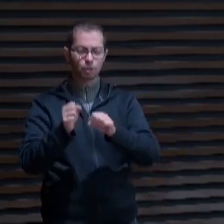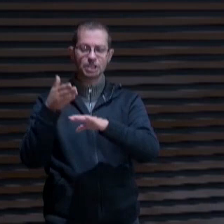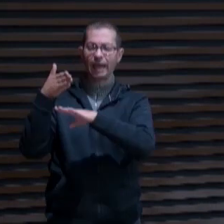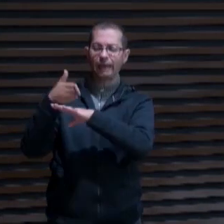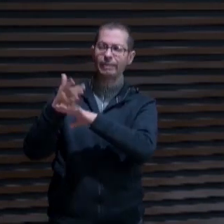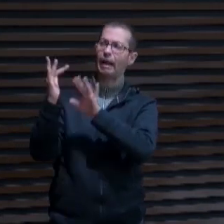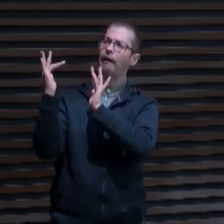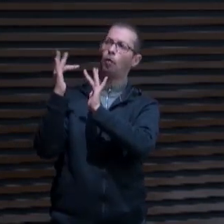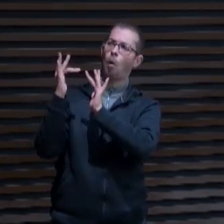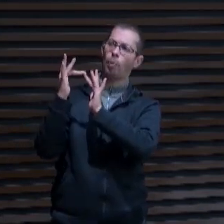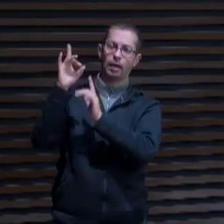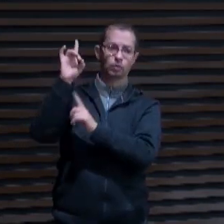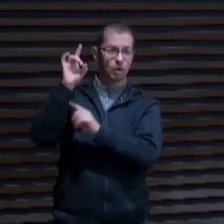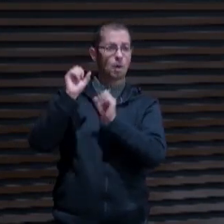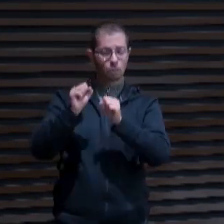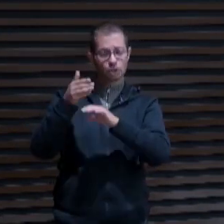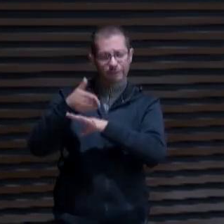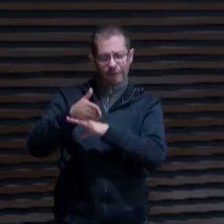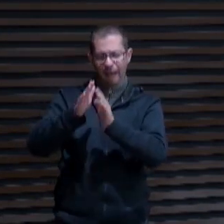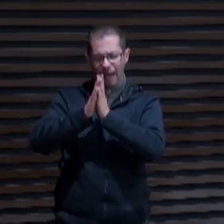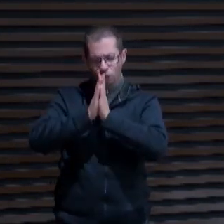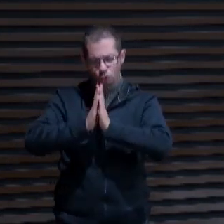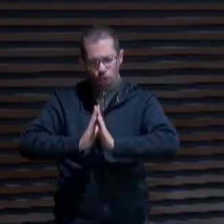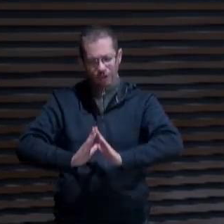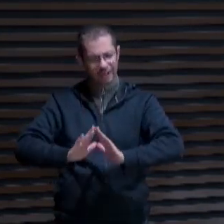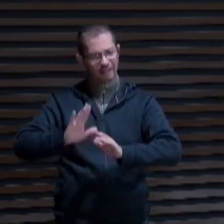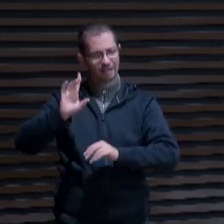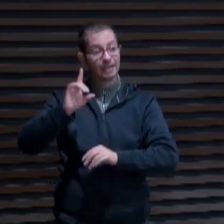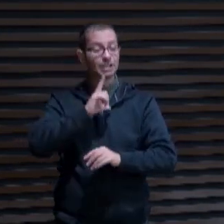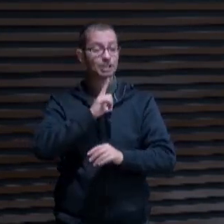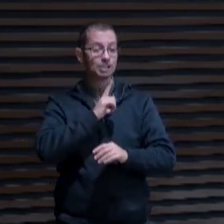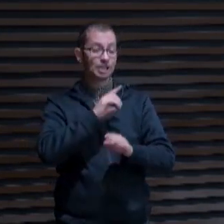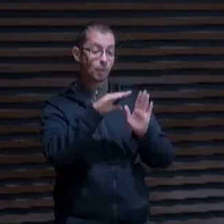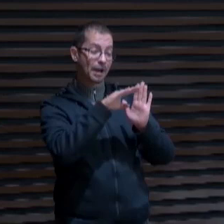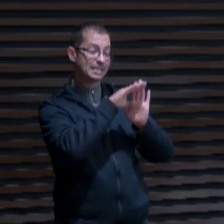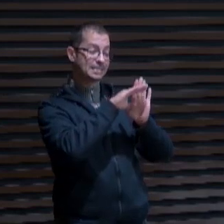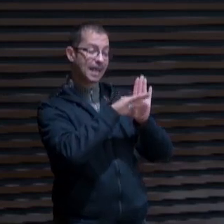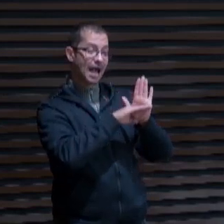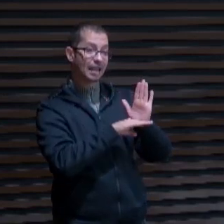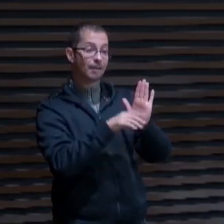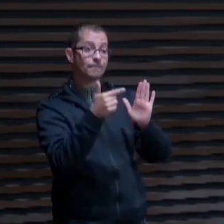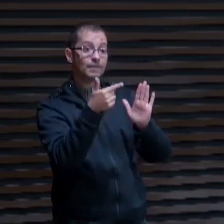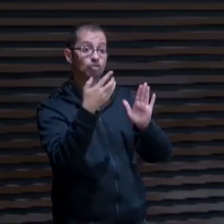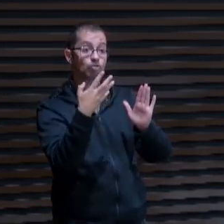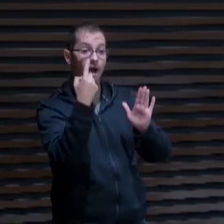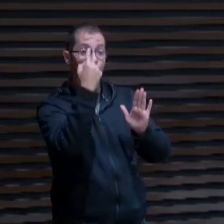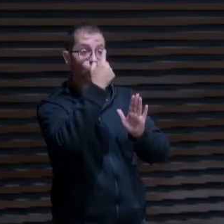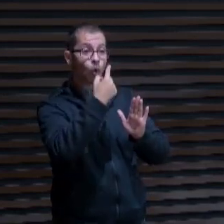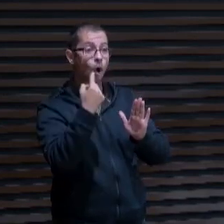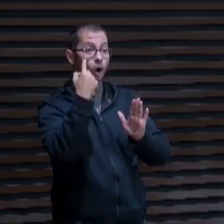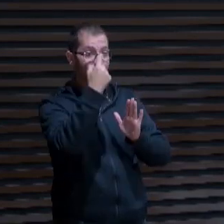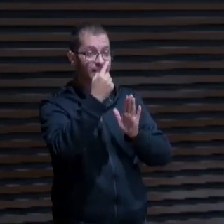Os sacerdotes podiam adorar, todos eles. Havia uma escala de 24 horas na presença do